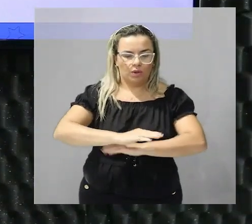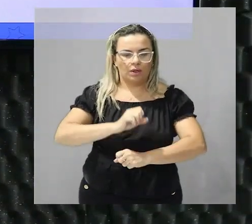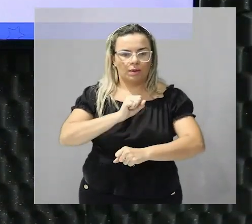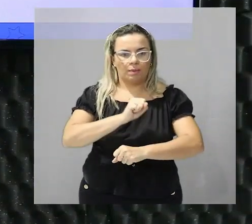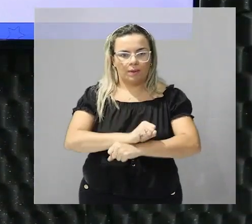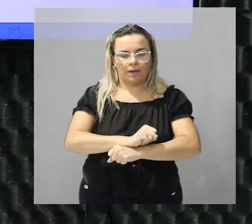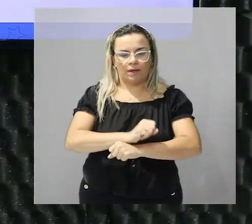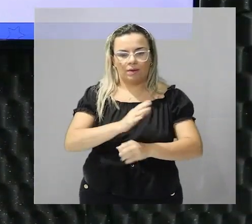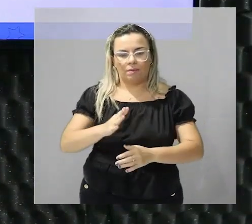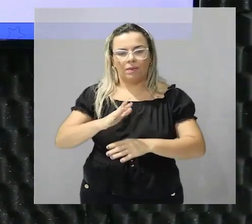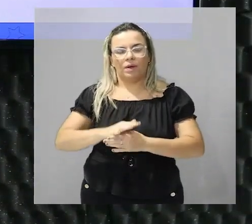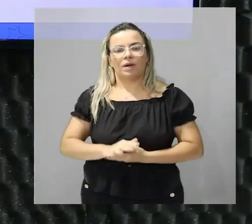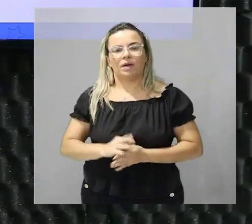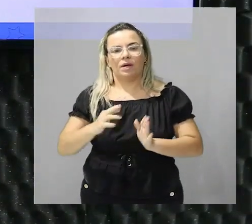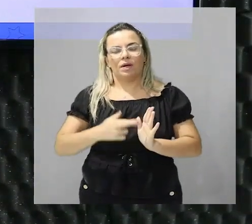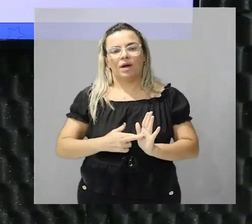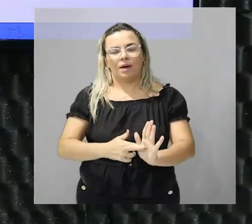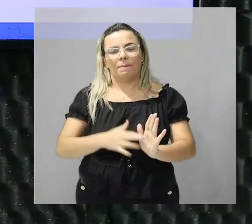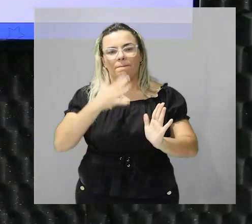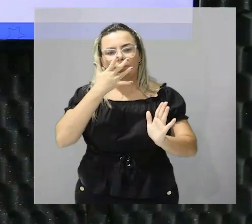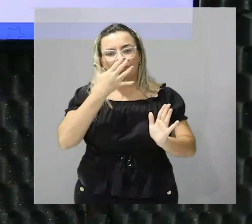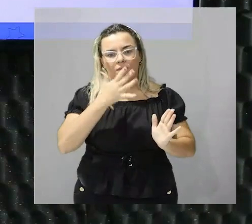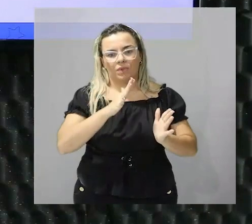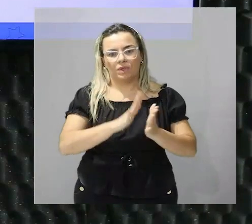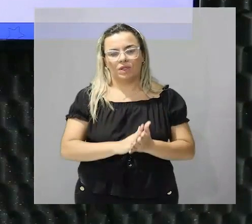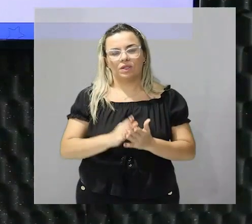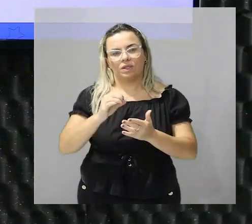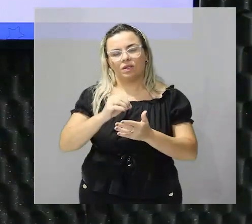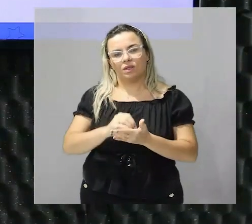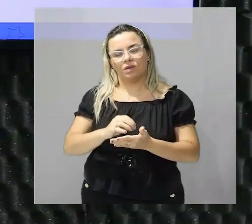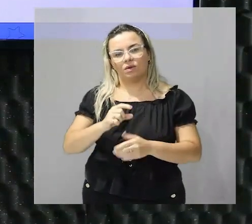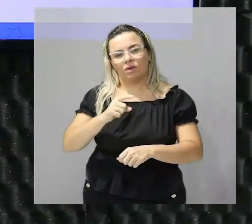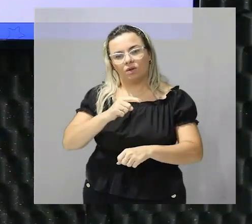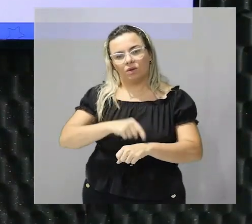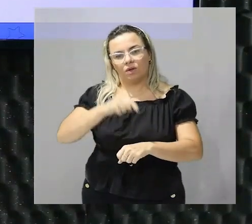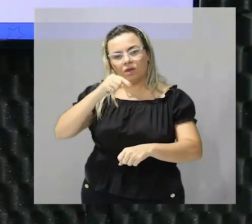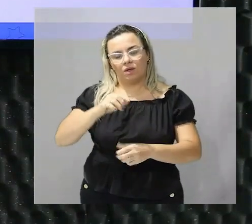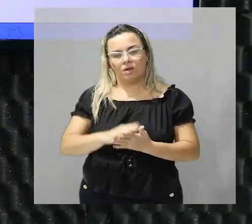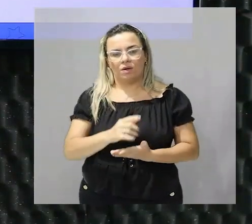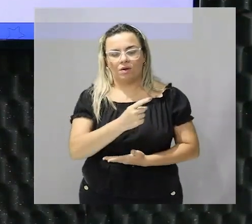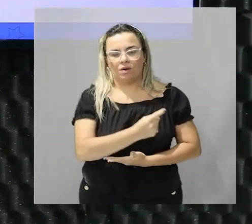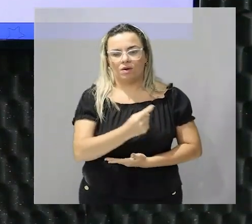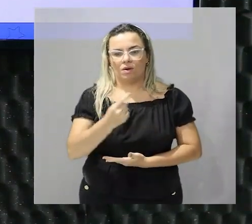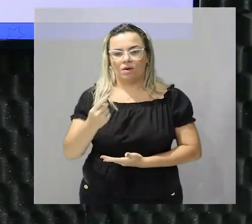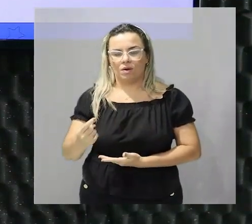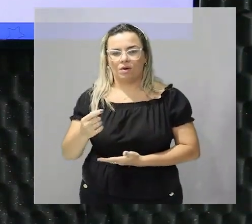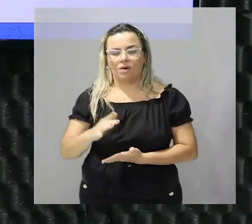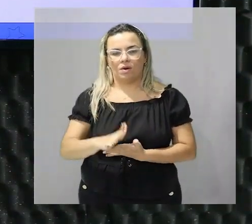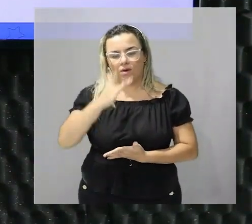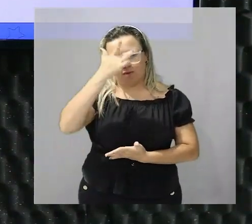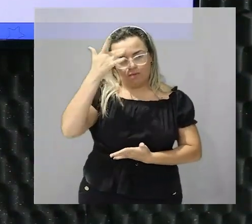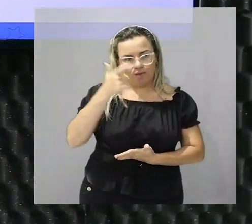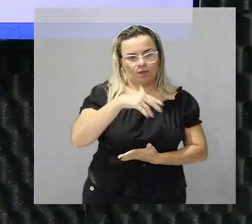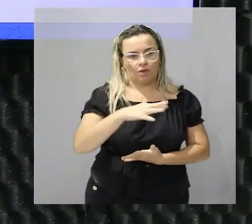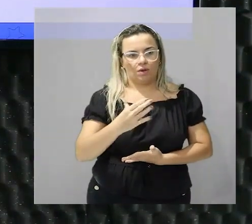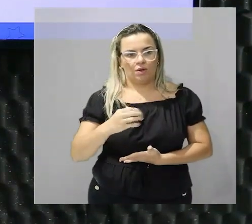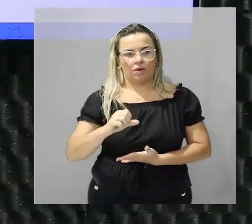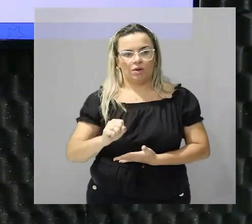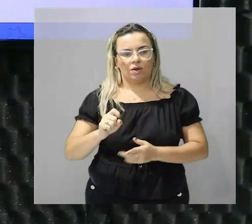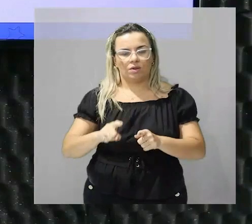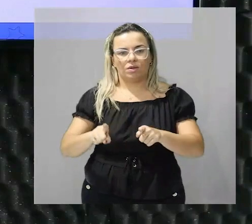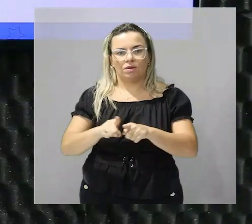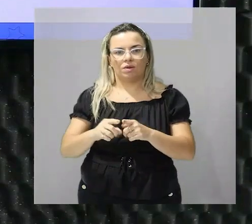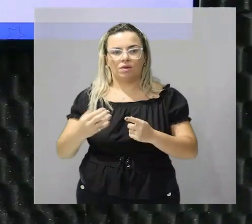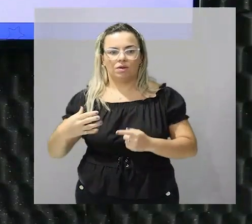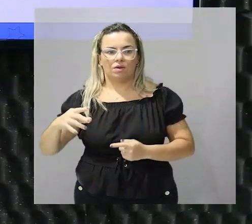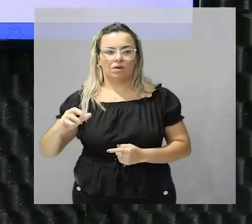Como você pode também, né, já dentro do tempo que cada pessoa, tanto o Lucas quanto a Clara